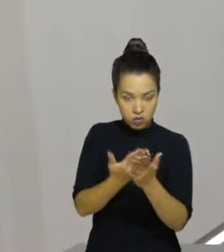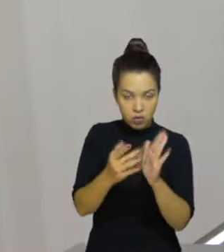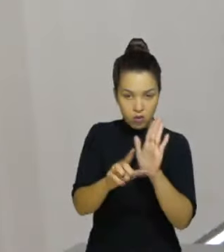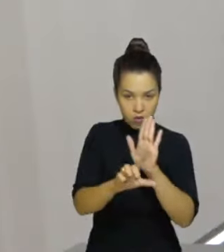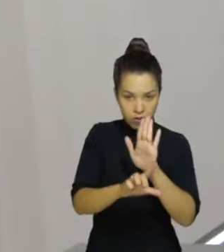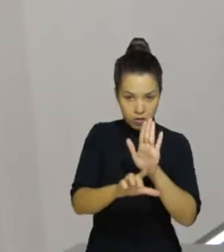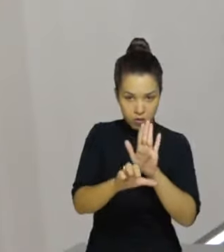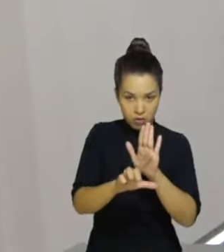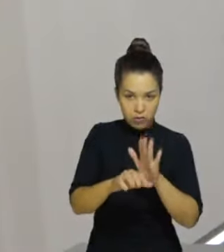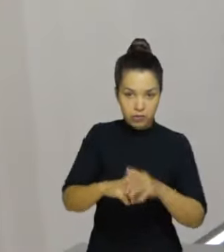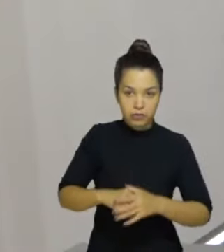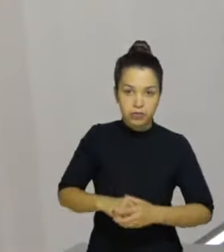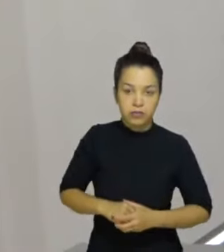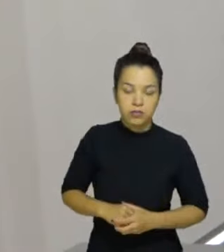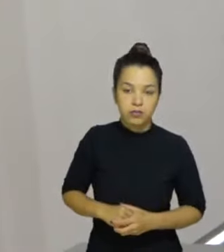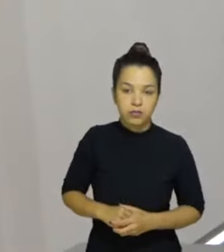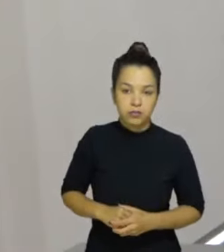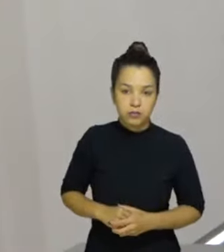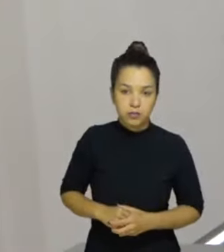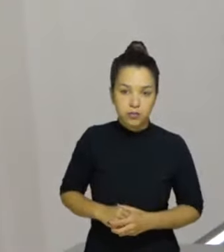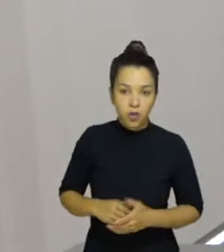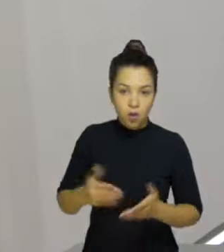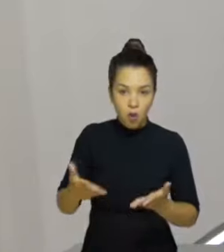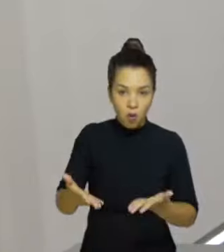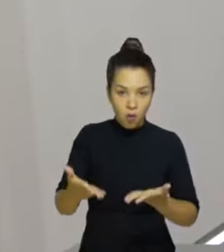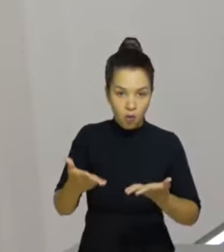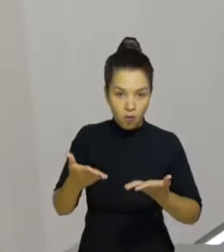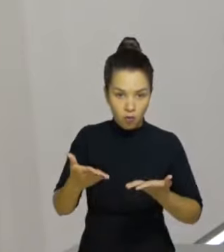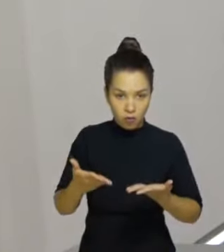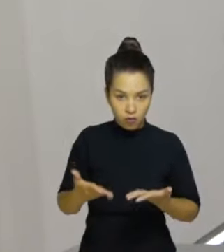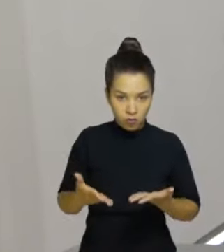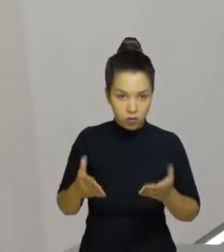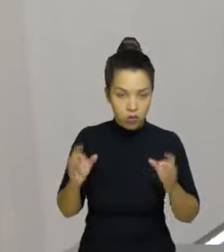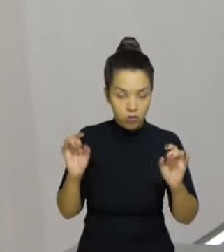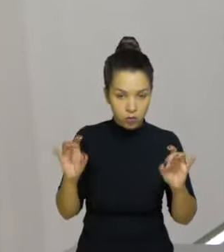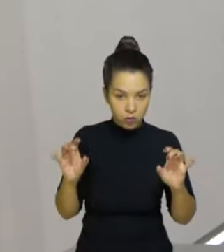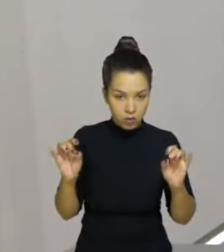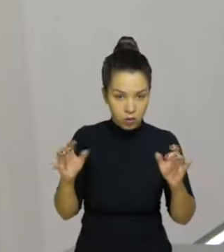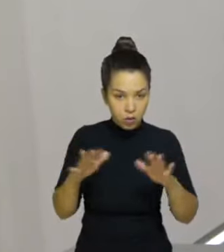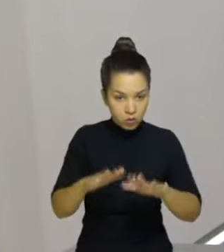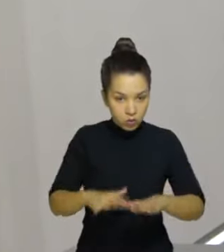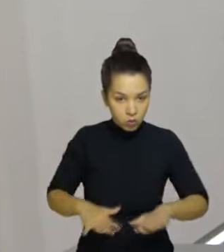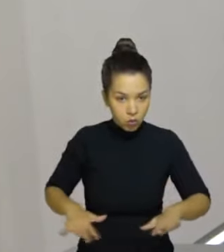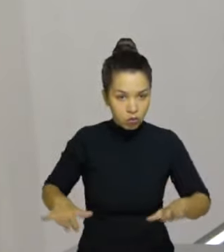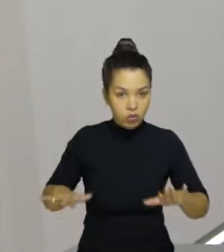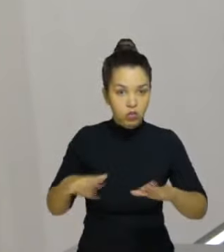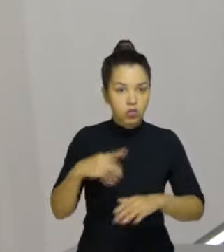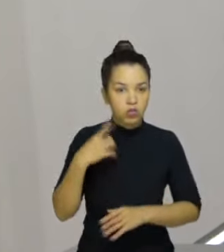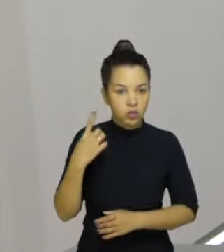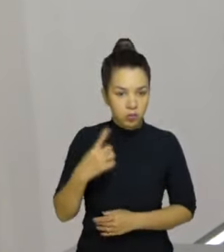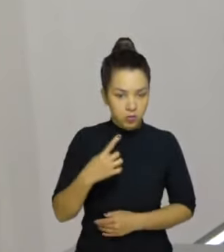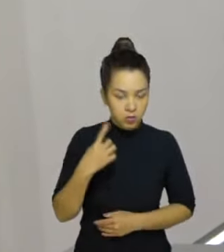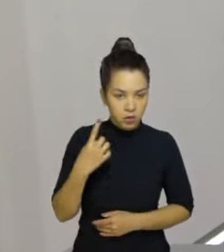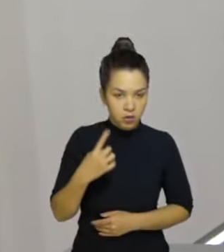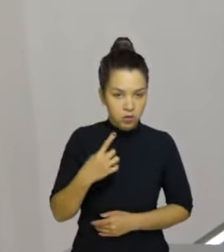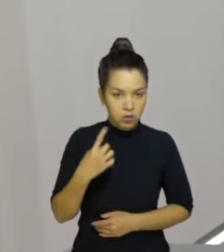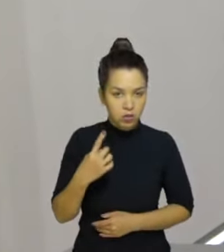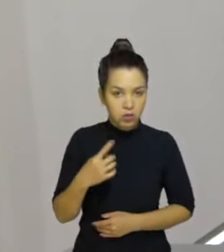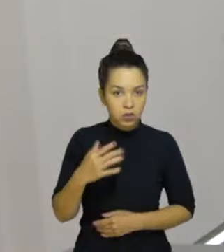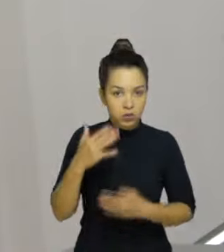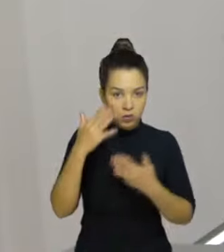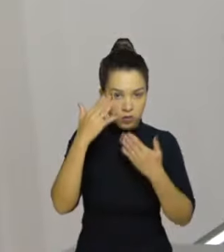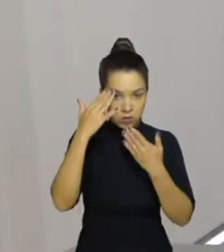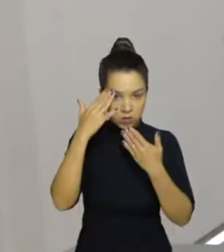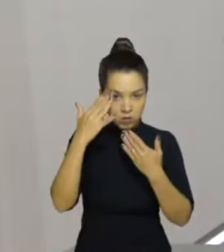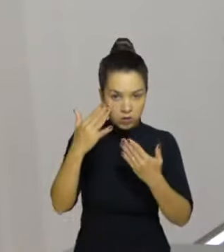Silveira. Convite é feito de maneira muito especial a todos os nossos colegas deputados. E agradeço